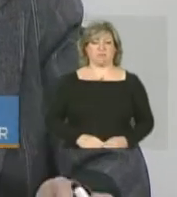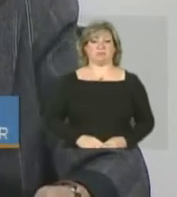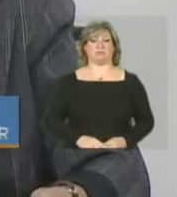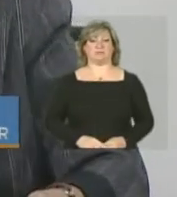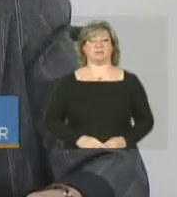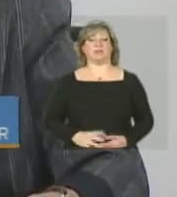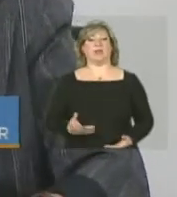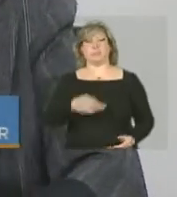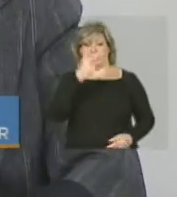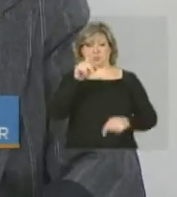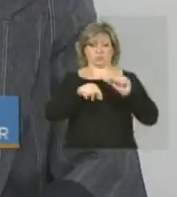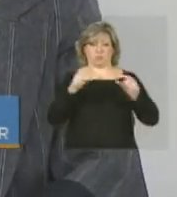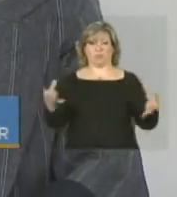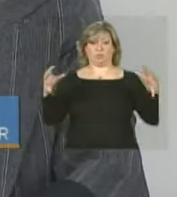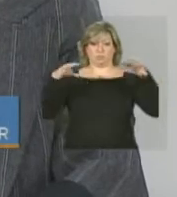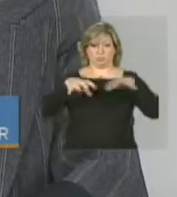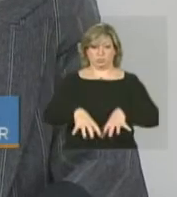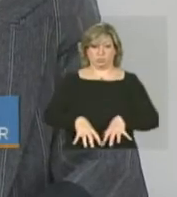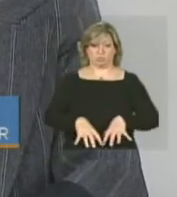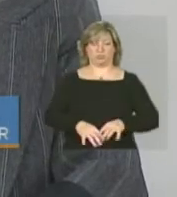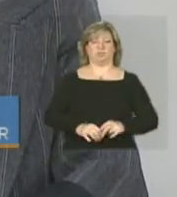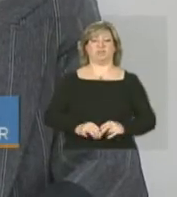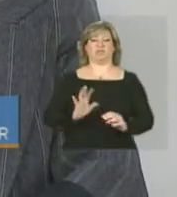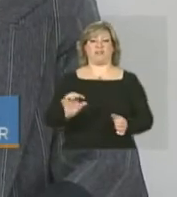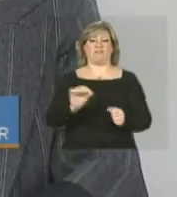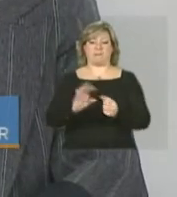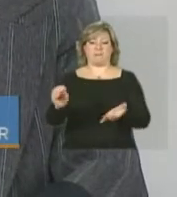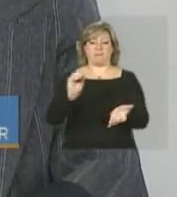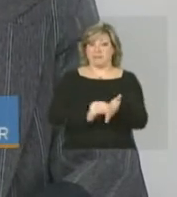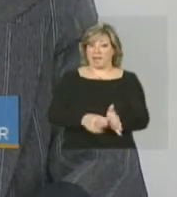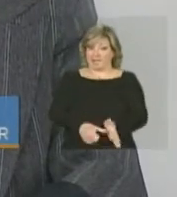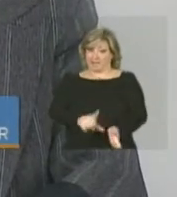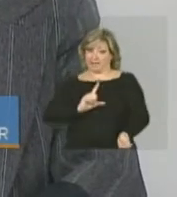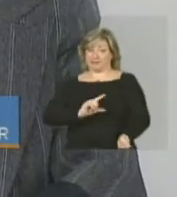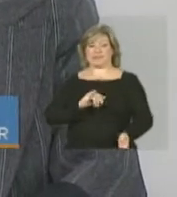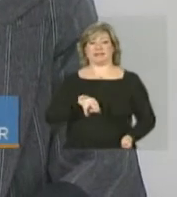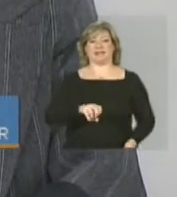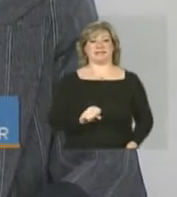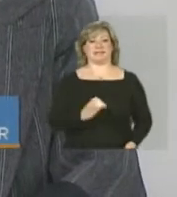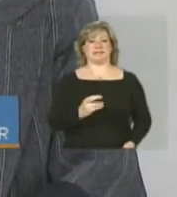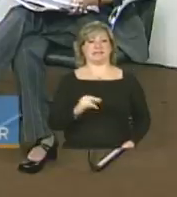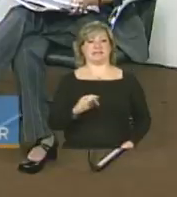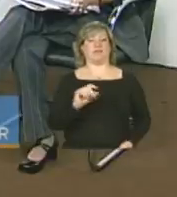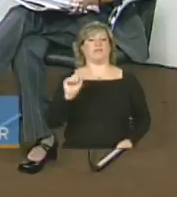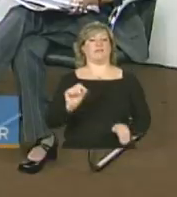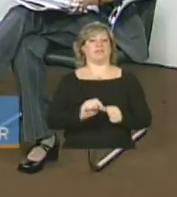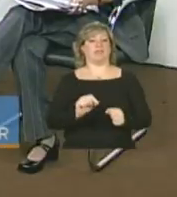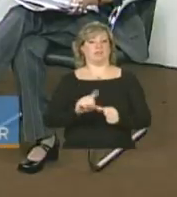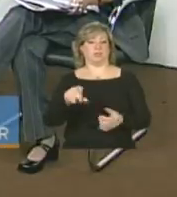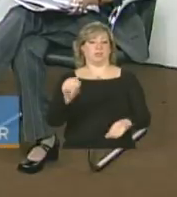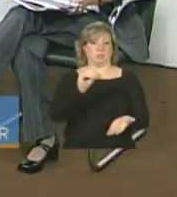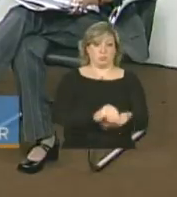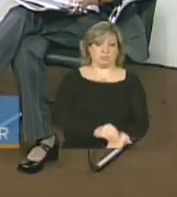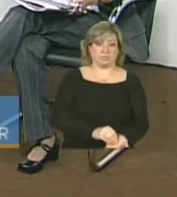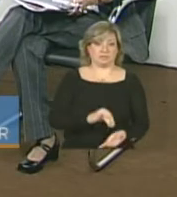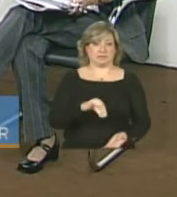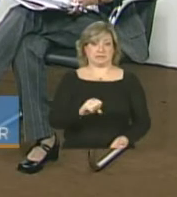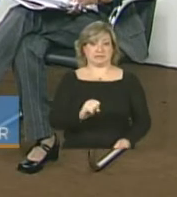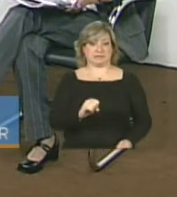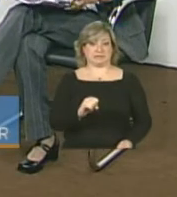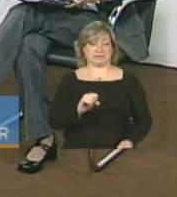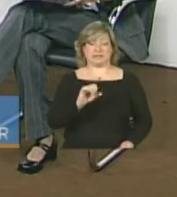E os delegados e delegadas que já fizeram na inscrição prévia uma opção, fizeram 3 opções, poderão aqui, então,